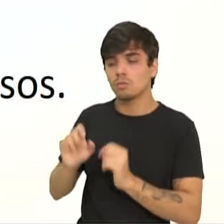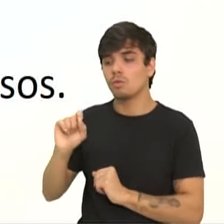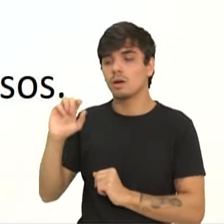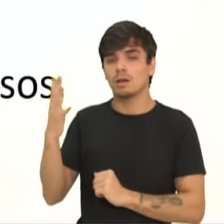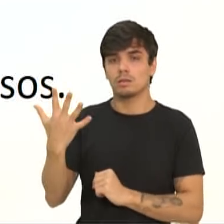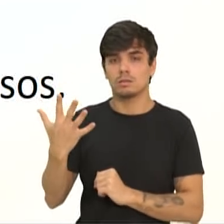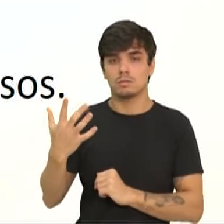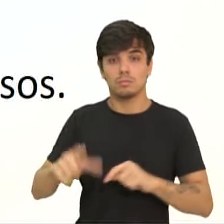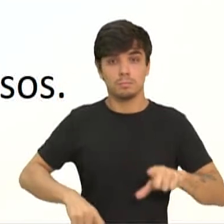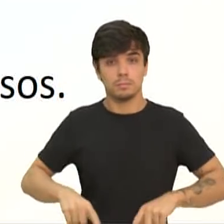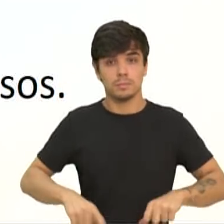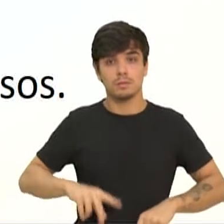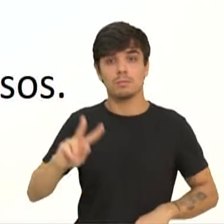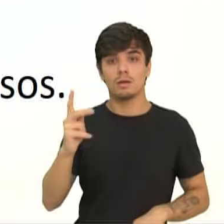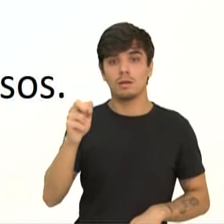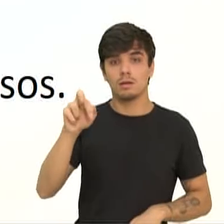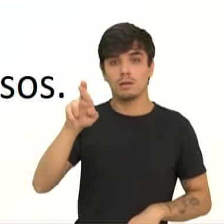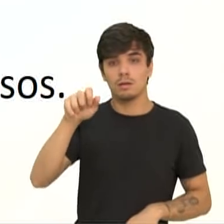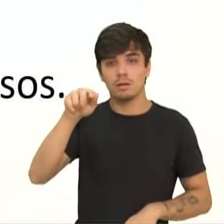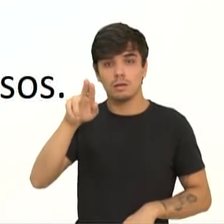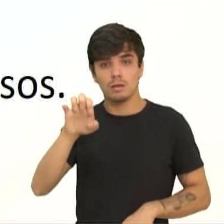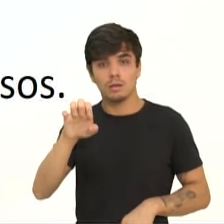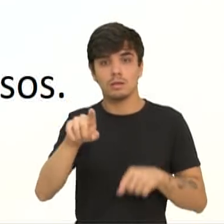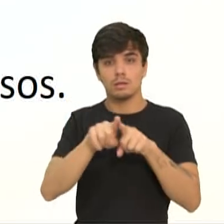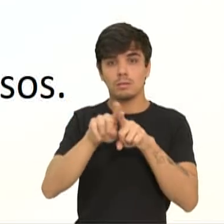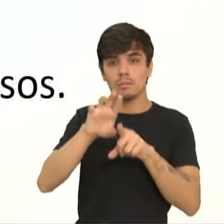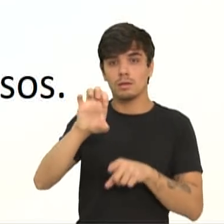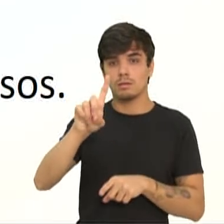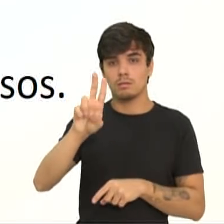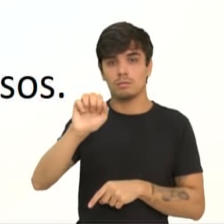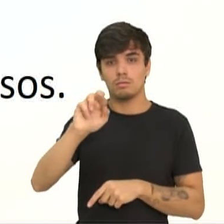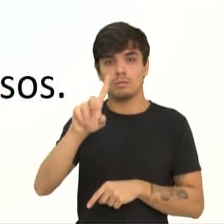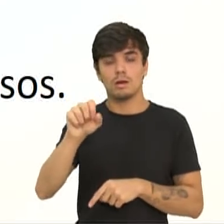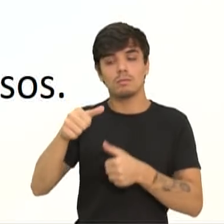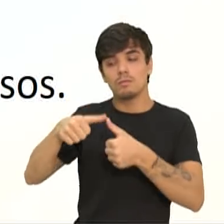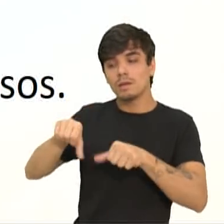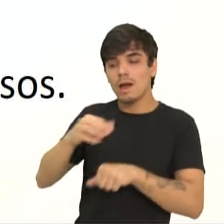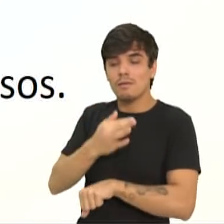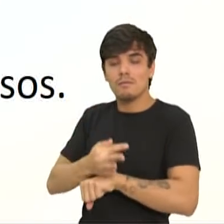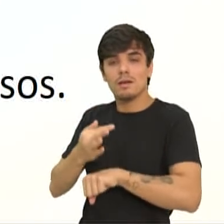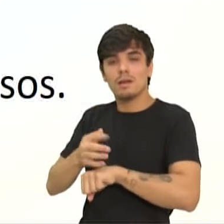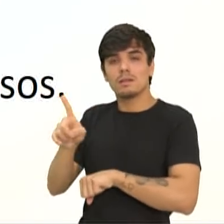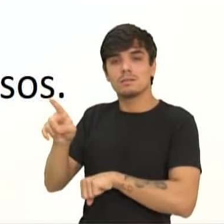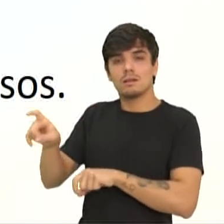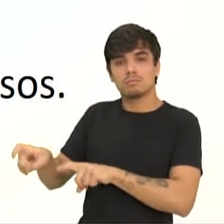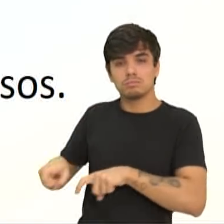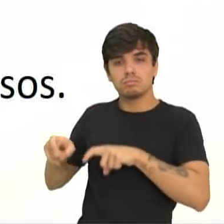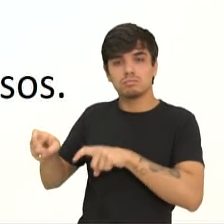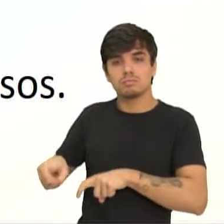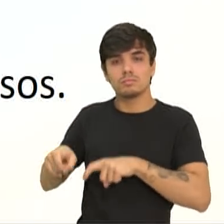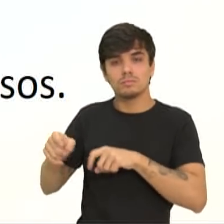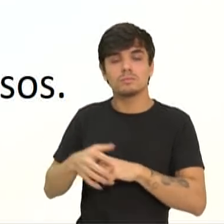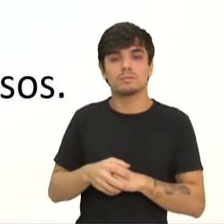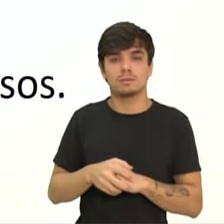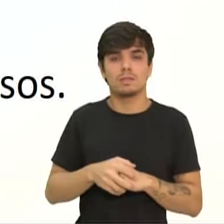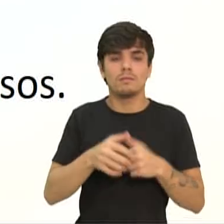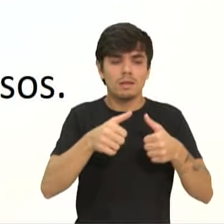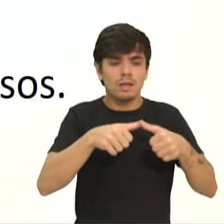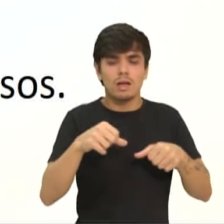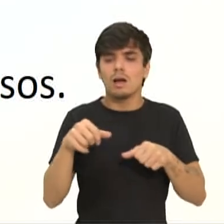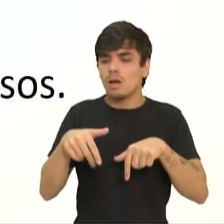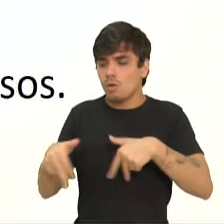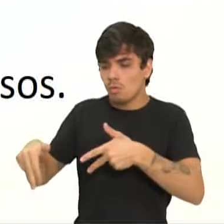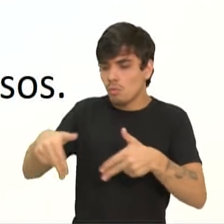Os primos Henrique e Eduardo vão passar as férias na fazenda, a qual percorrem sozinhos por toda